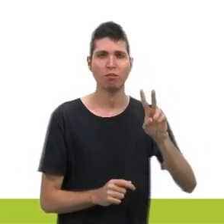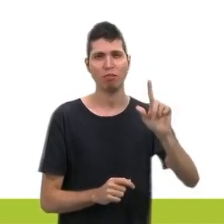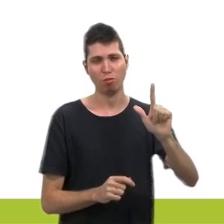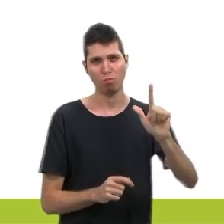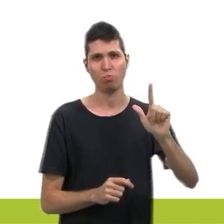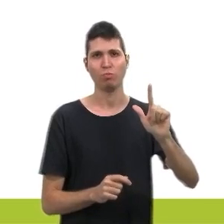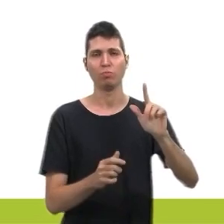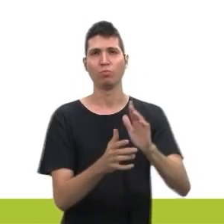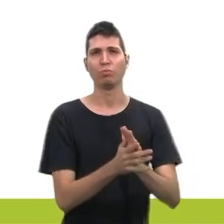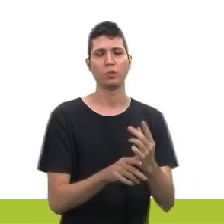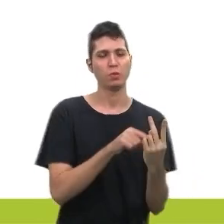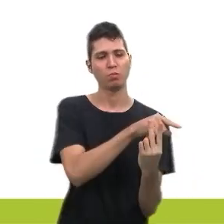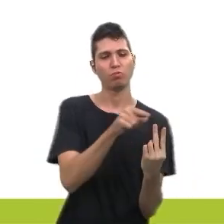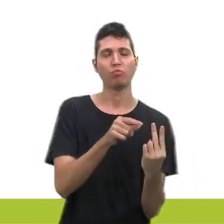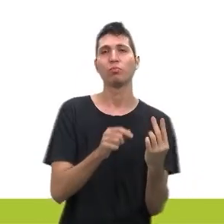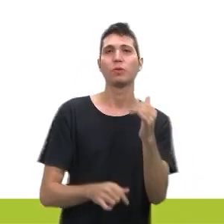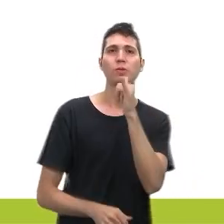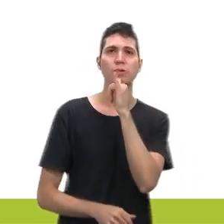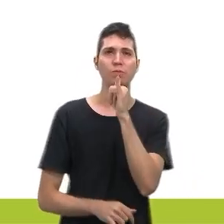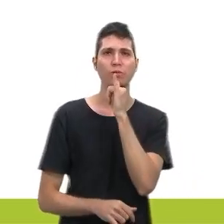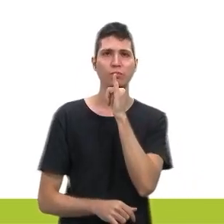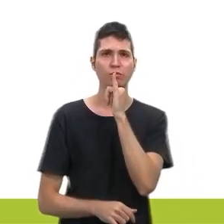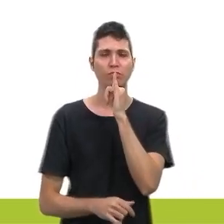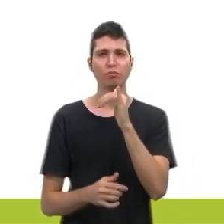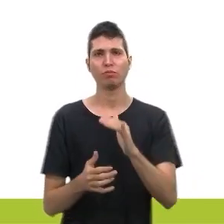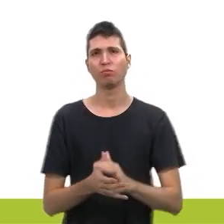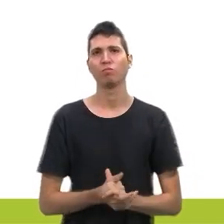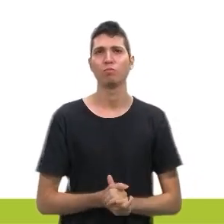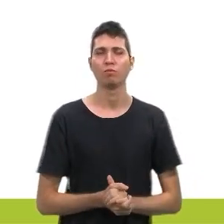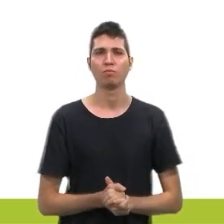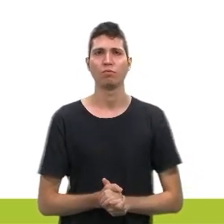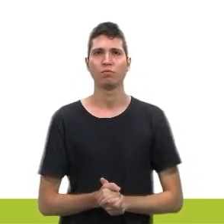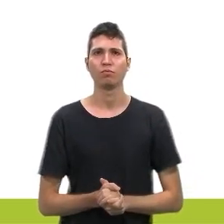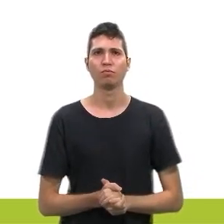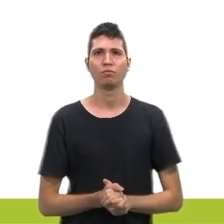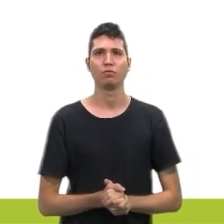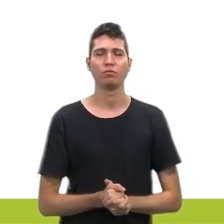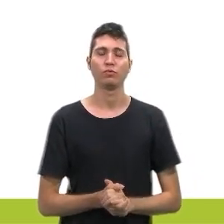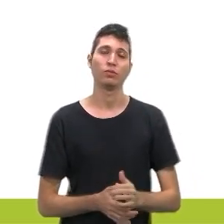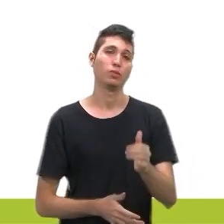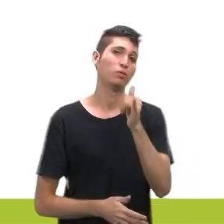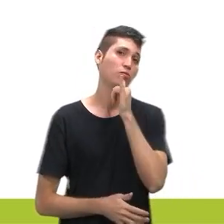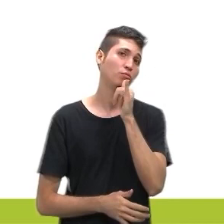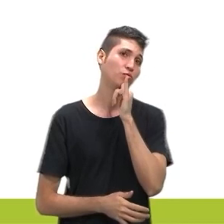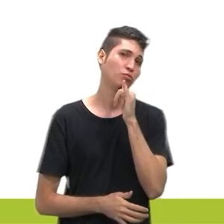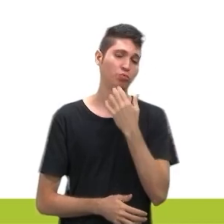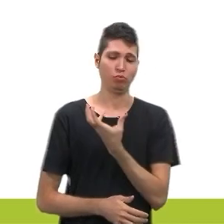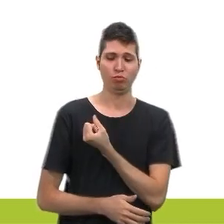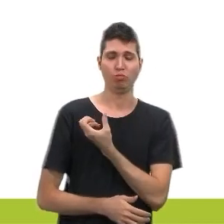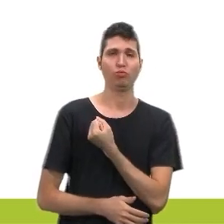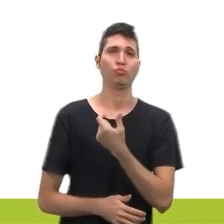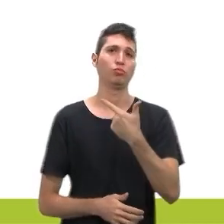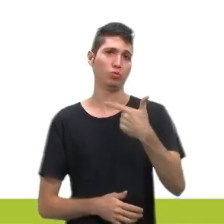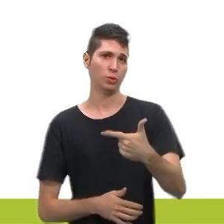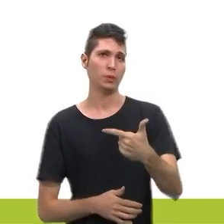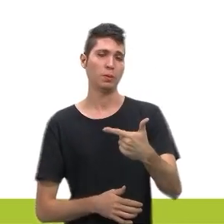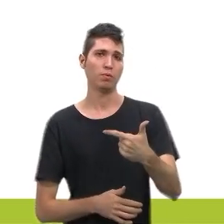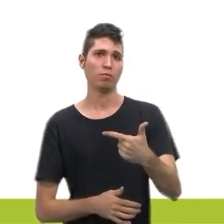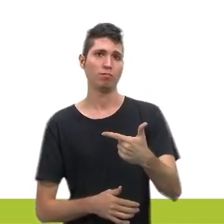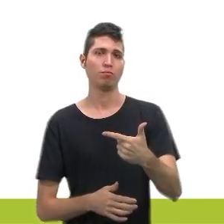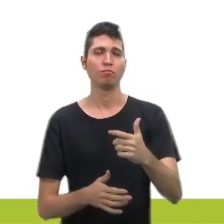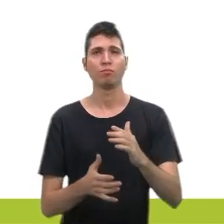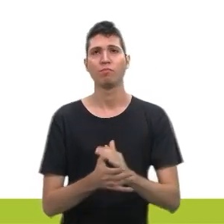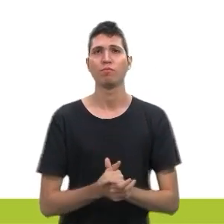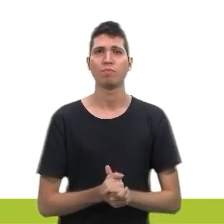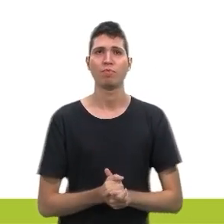mais frequentes. Exemplo. A gente tem no exemplo número 1 aqui aparecendo, número 2, na verdade, porque agora o primeiro era sobre média, número 1 de